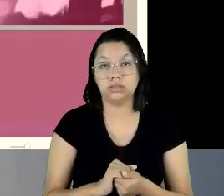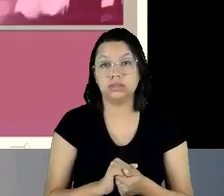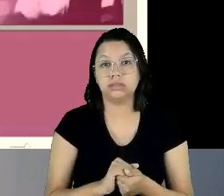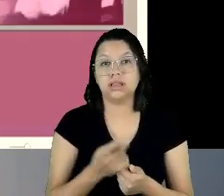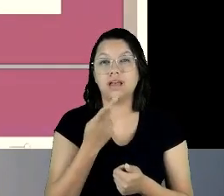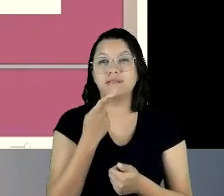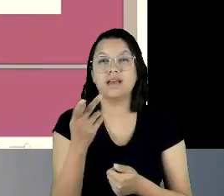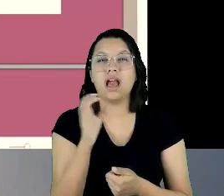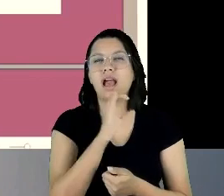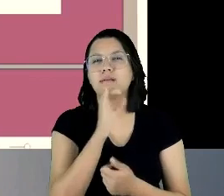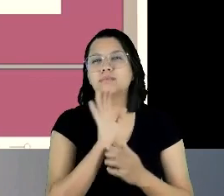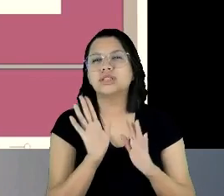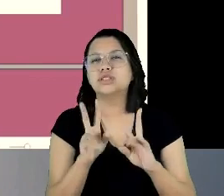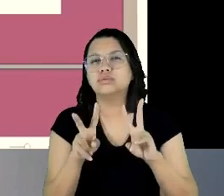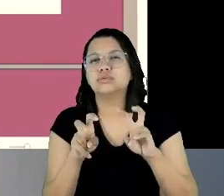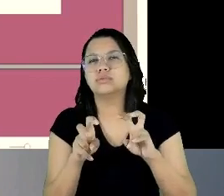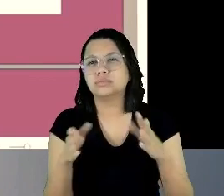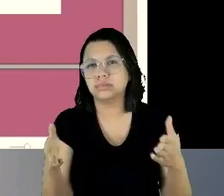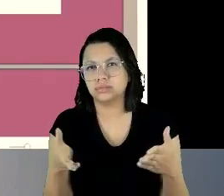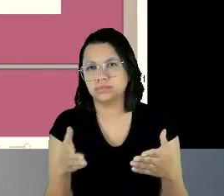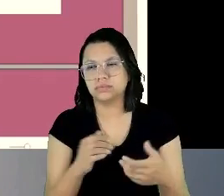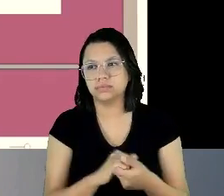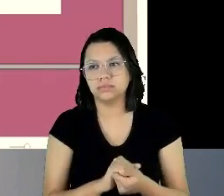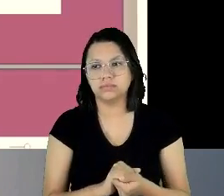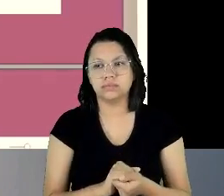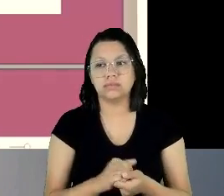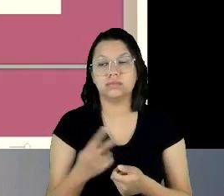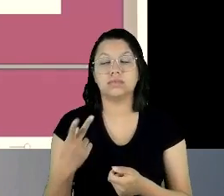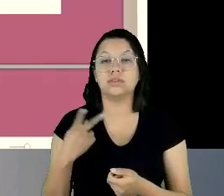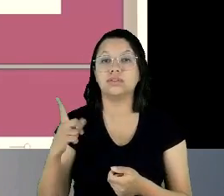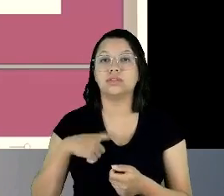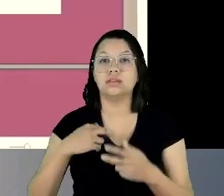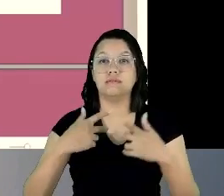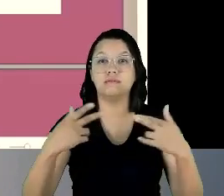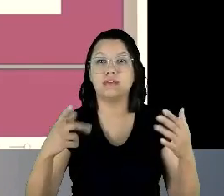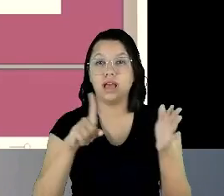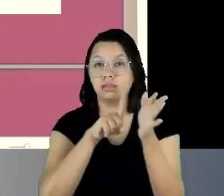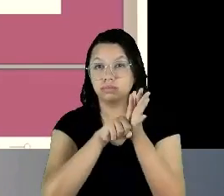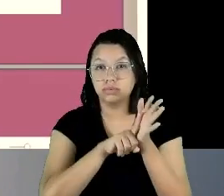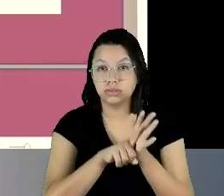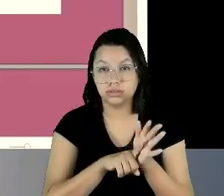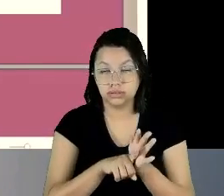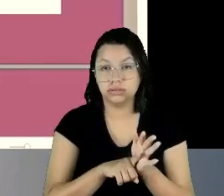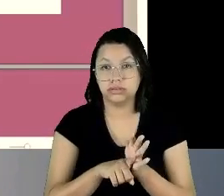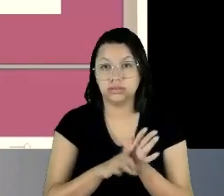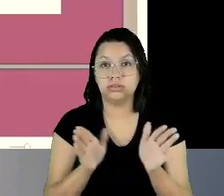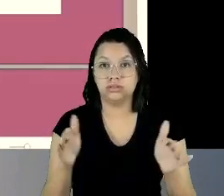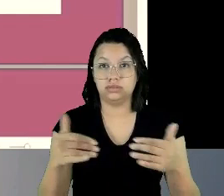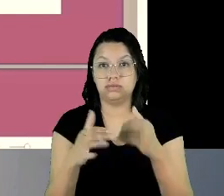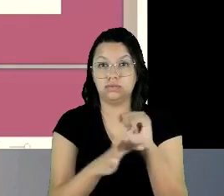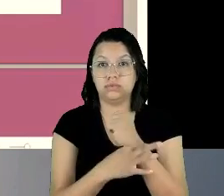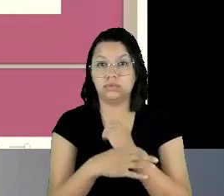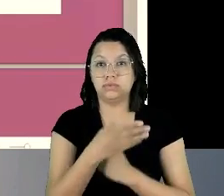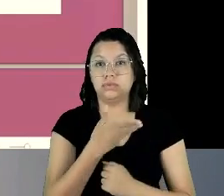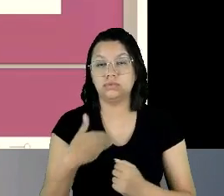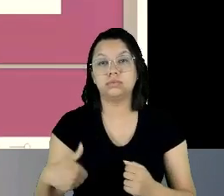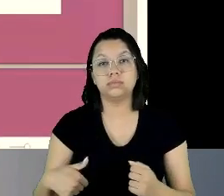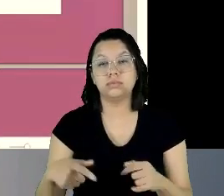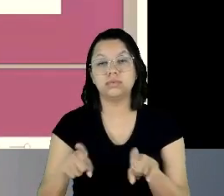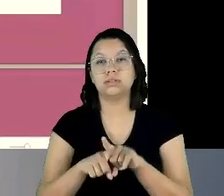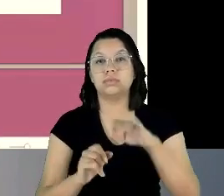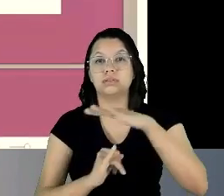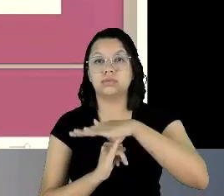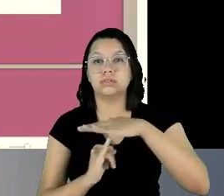bem breve no que é no cenário, a gente tem várias pesquisas do Fórum de Segurança Pública e